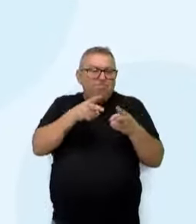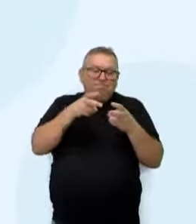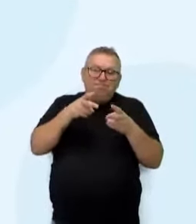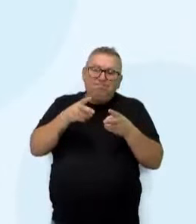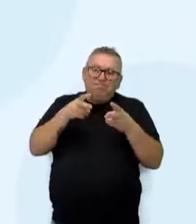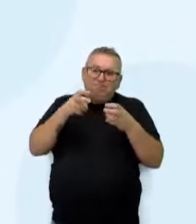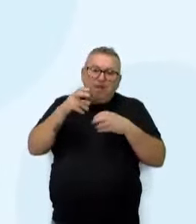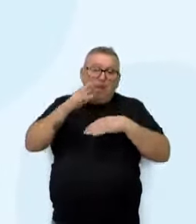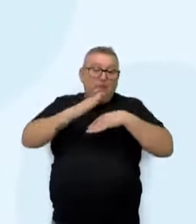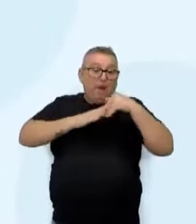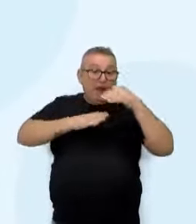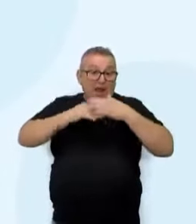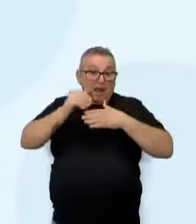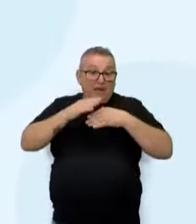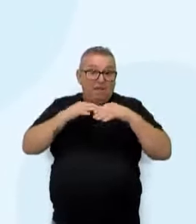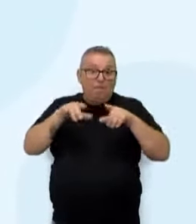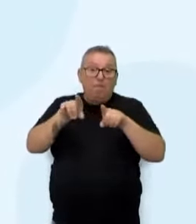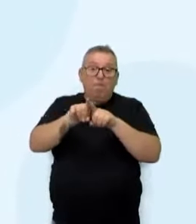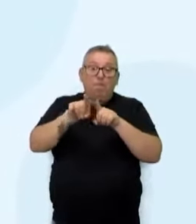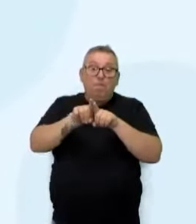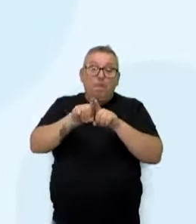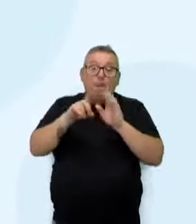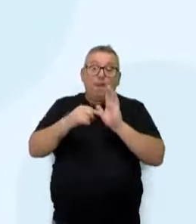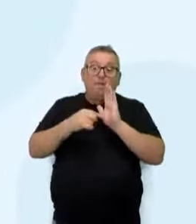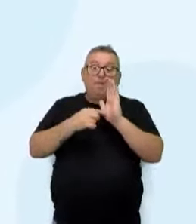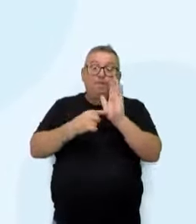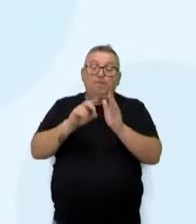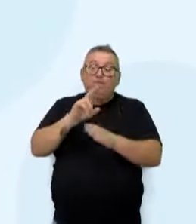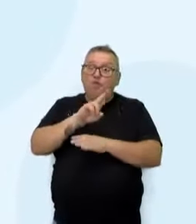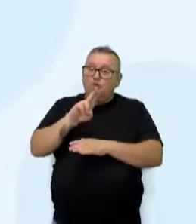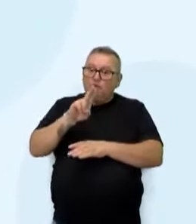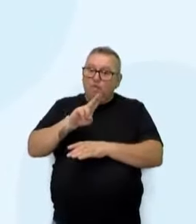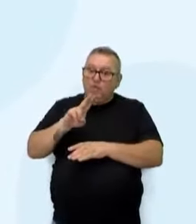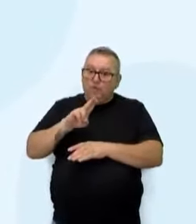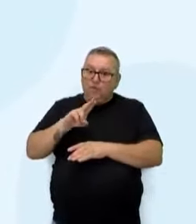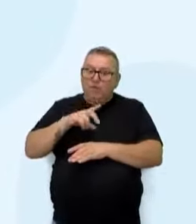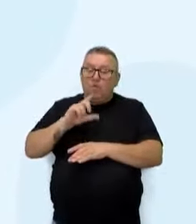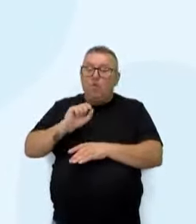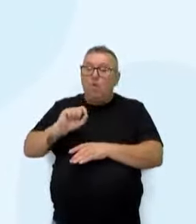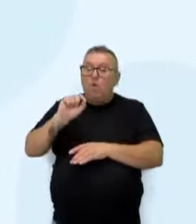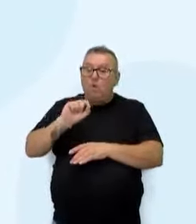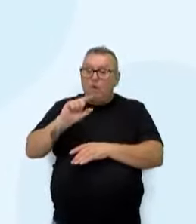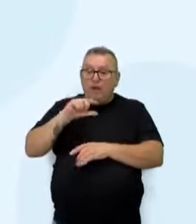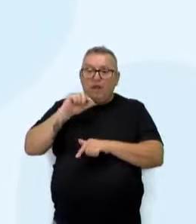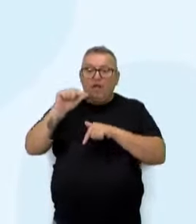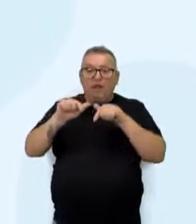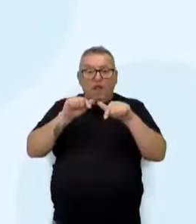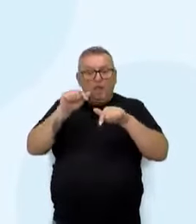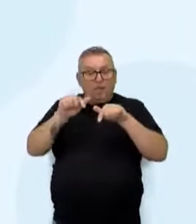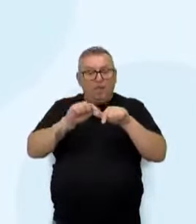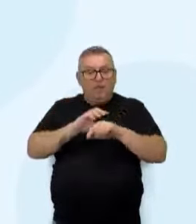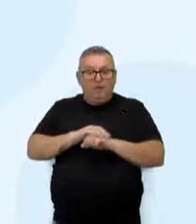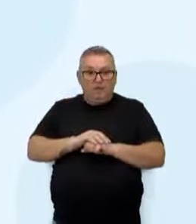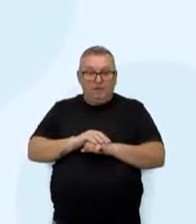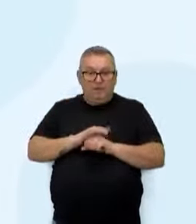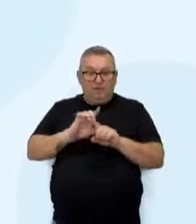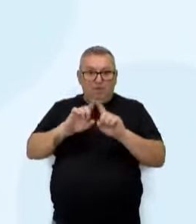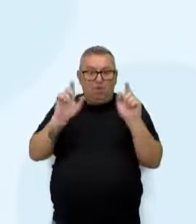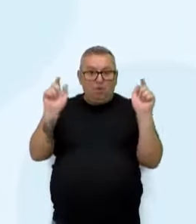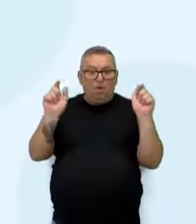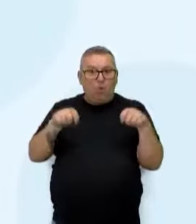dessa prática, né? E explícito, trazendo nominalmente quais eram as competências que a gente estava trabalhando, qual a